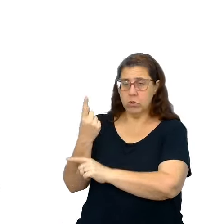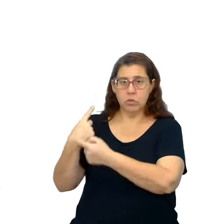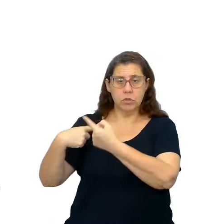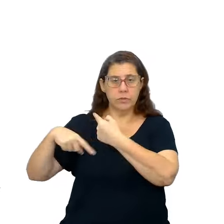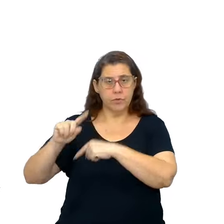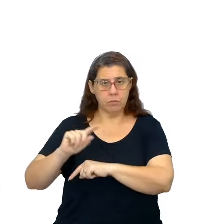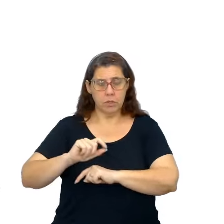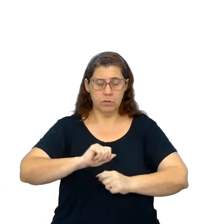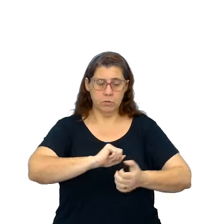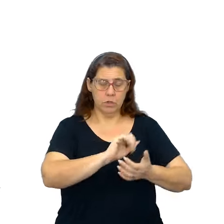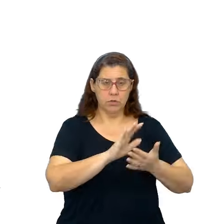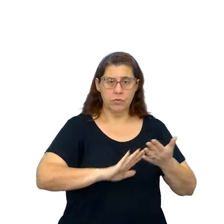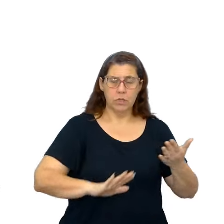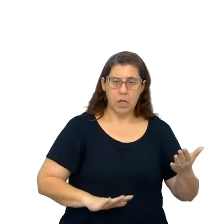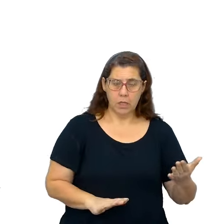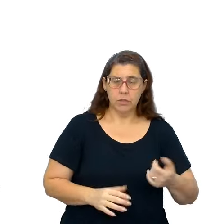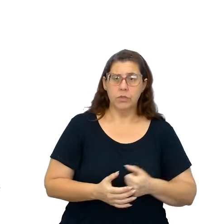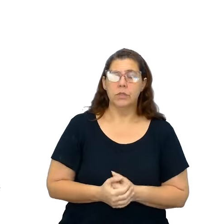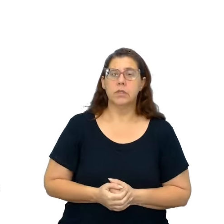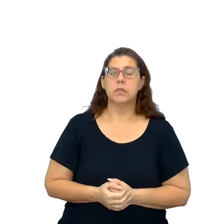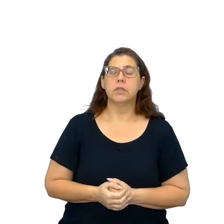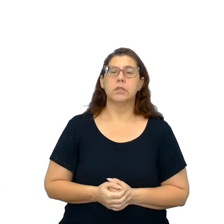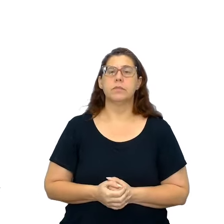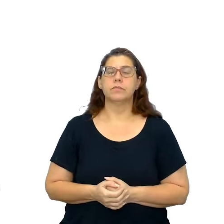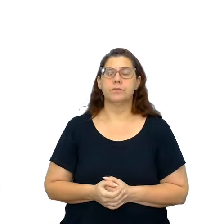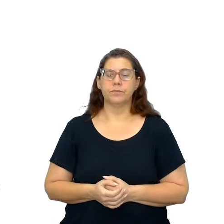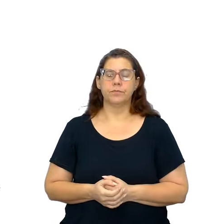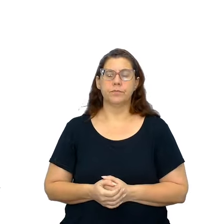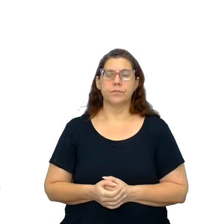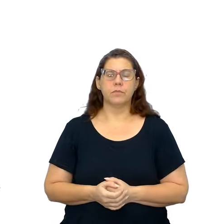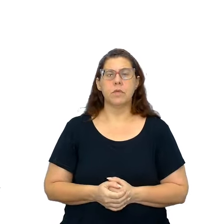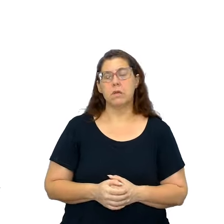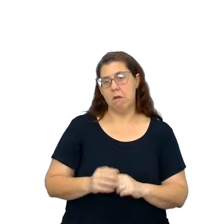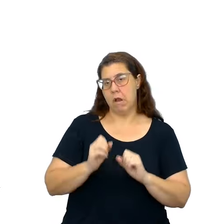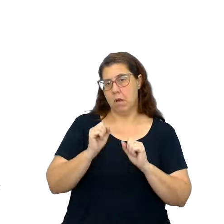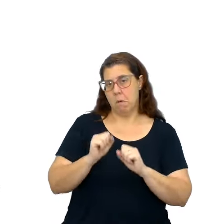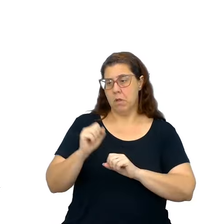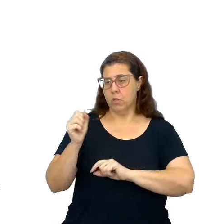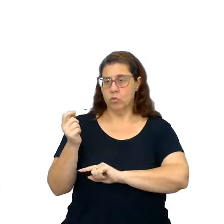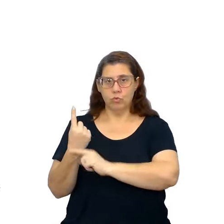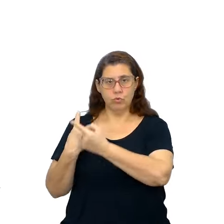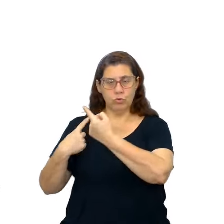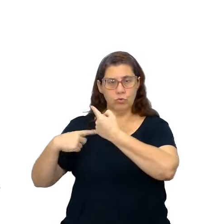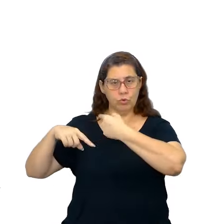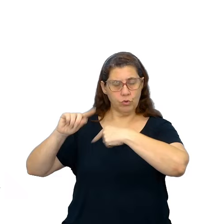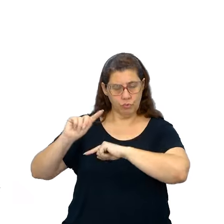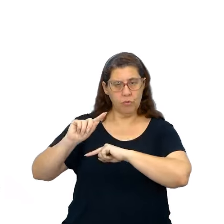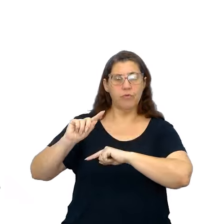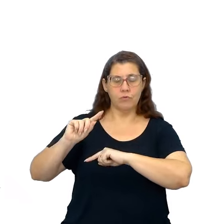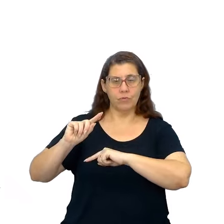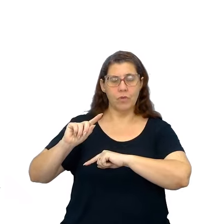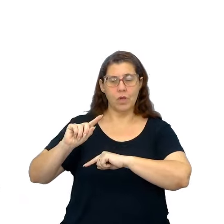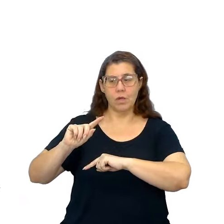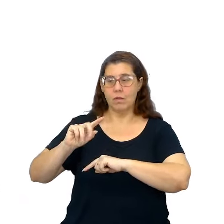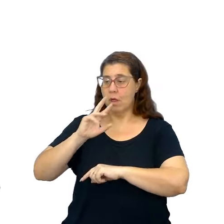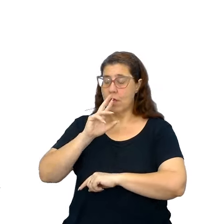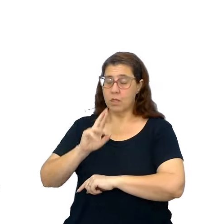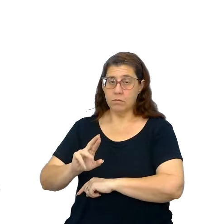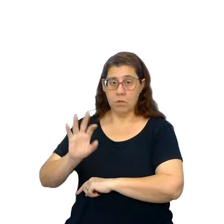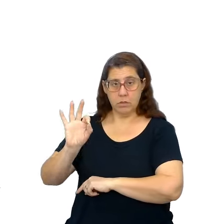desenvolvimento da atividade, né, para que ele possa desenvolver e chegar lá no